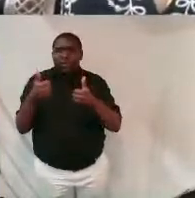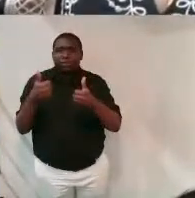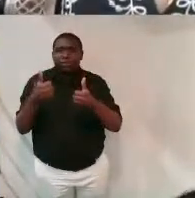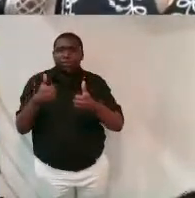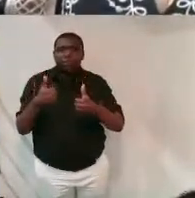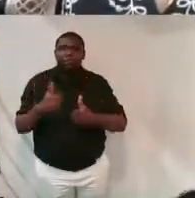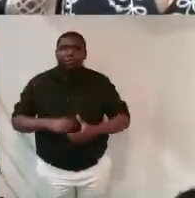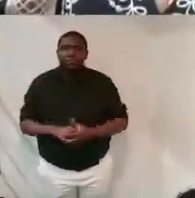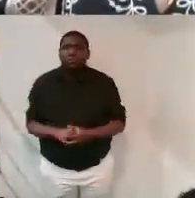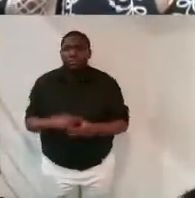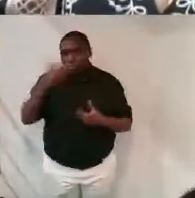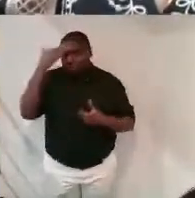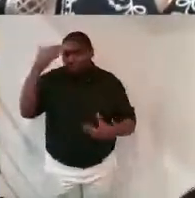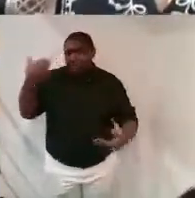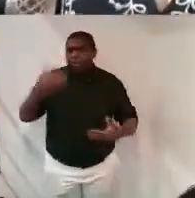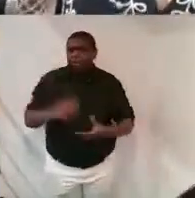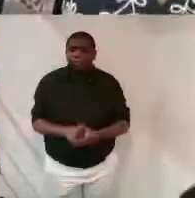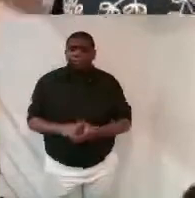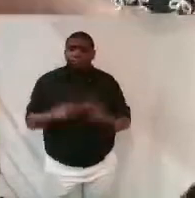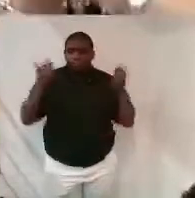sustentável para todos. Obrigada.